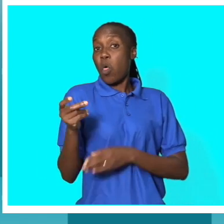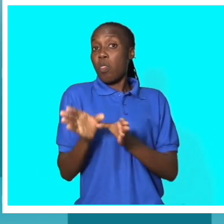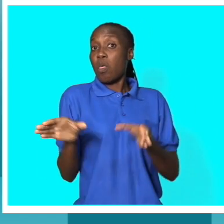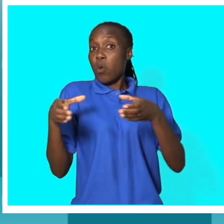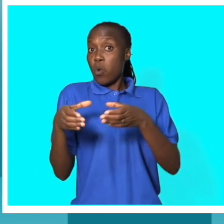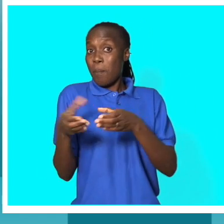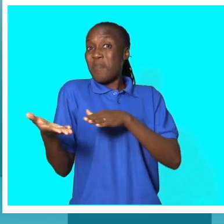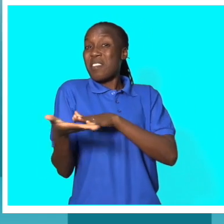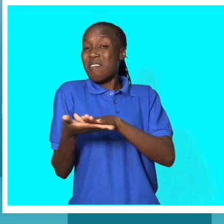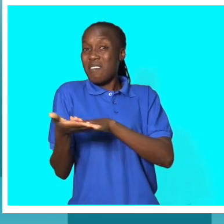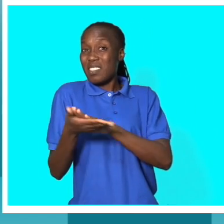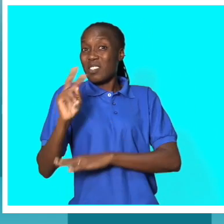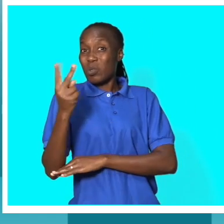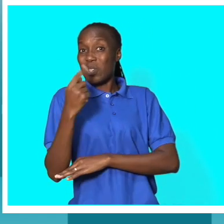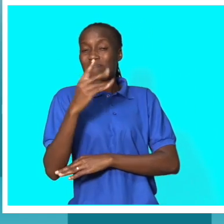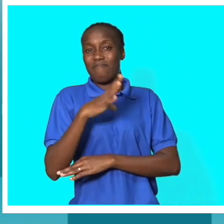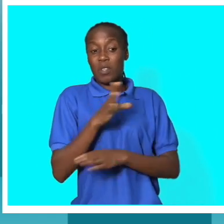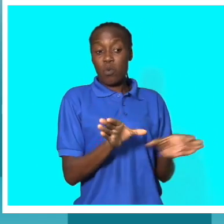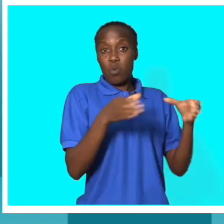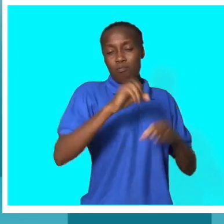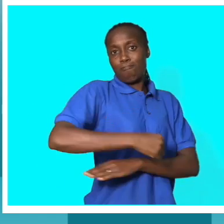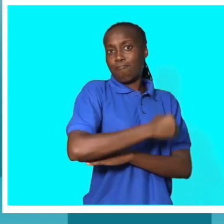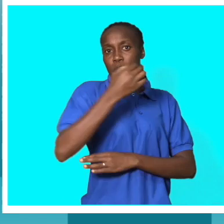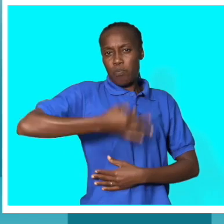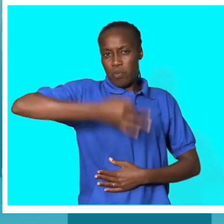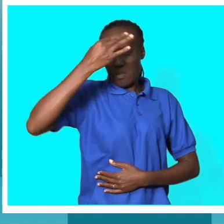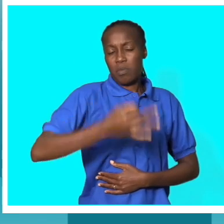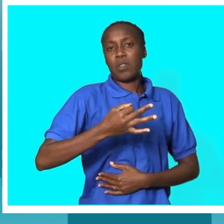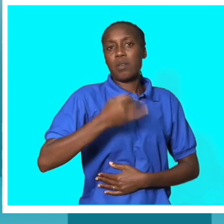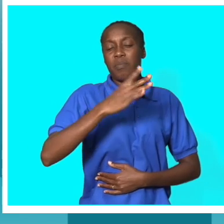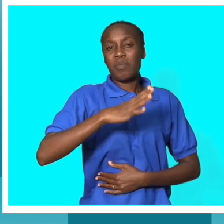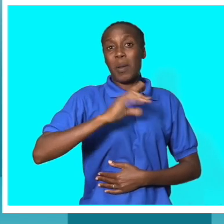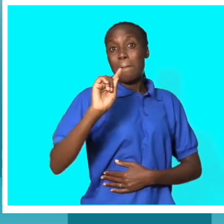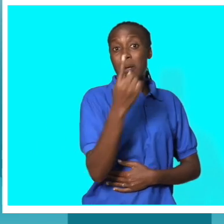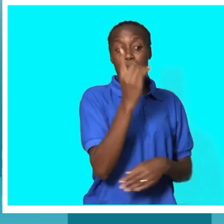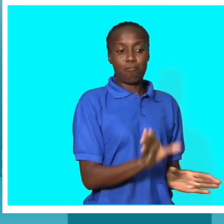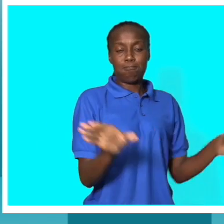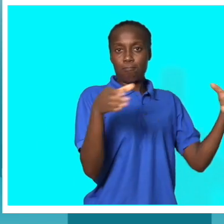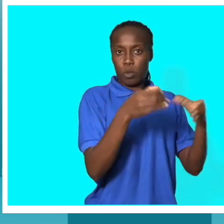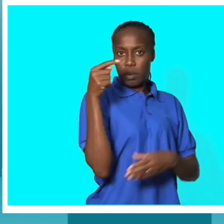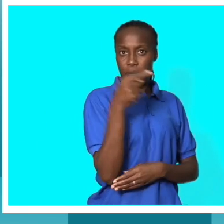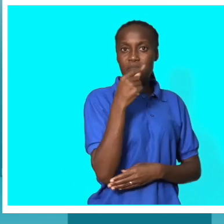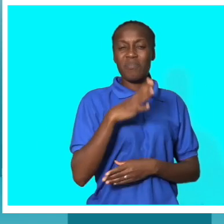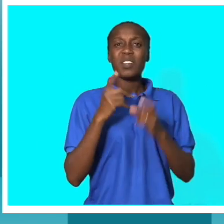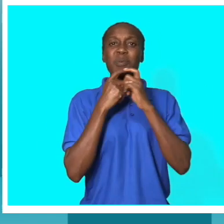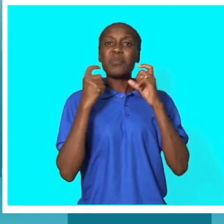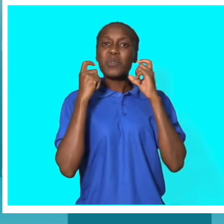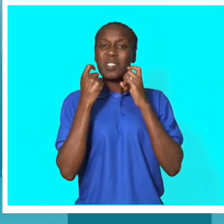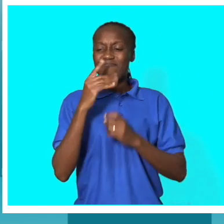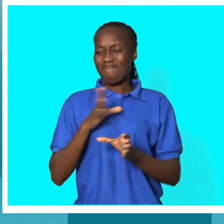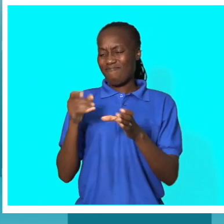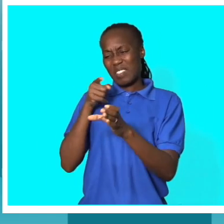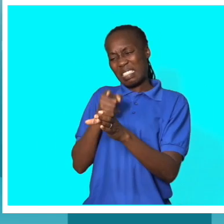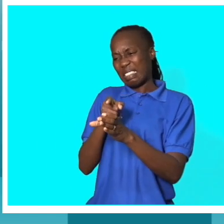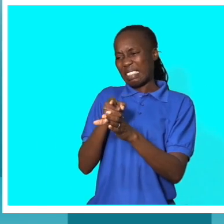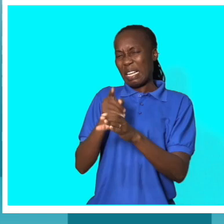seguinte só passa a equipa que estiver melhor classificada, ou seja, o primeiro lugar do grupo. E Moçambique está